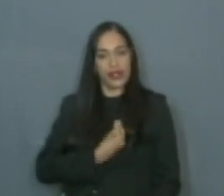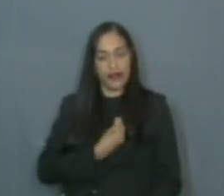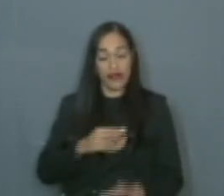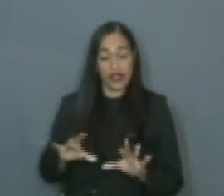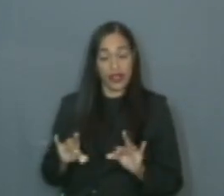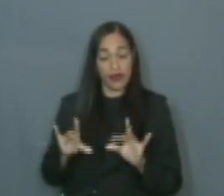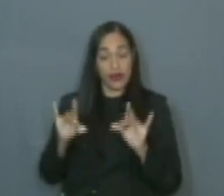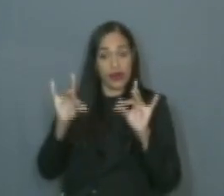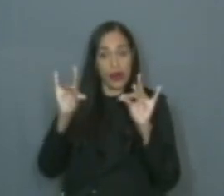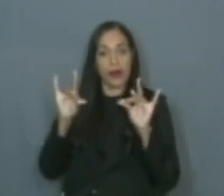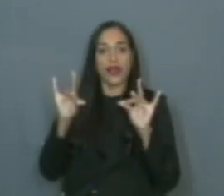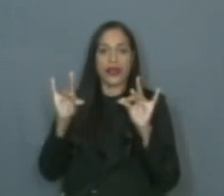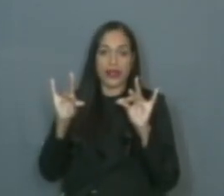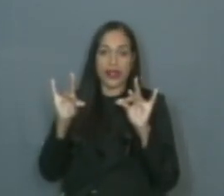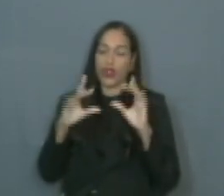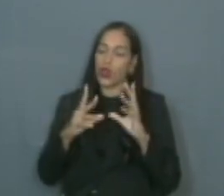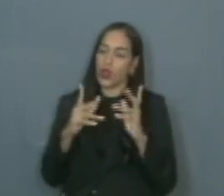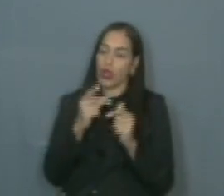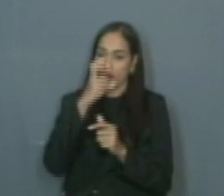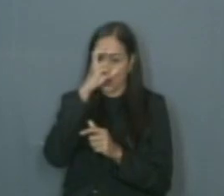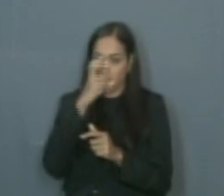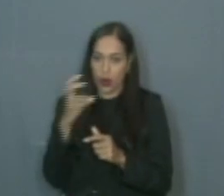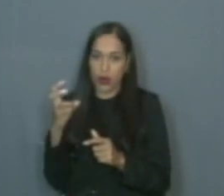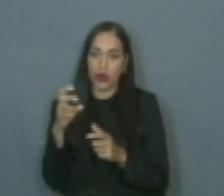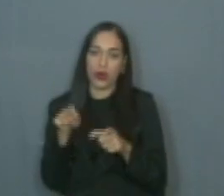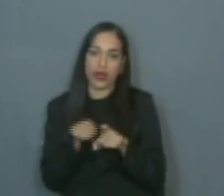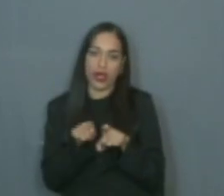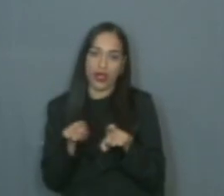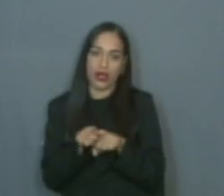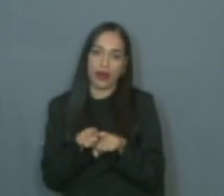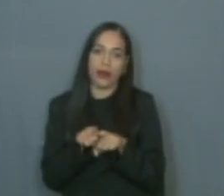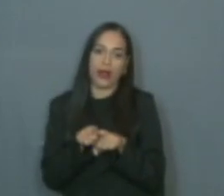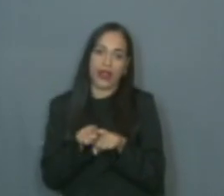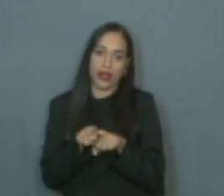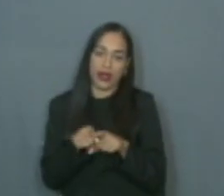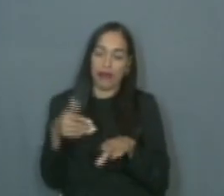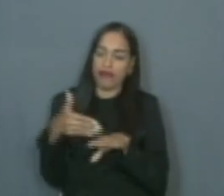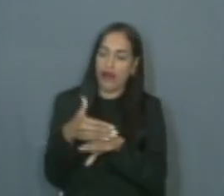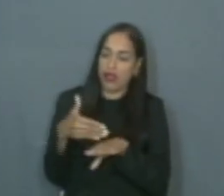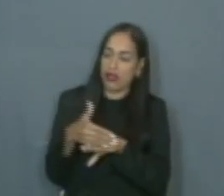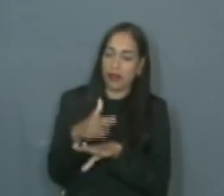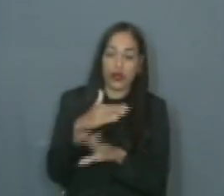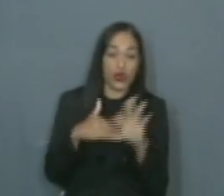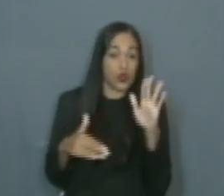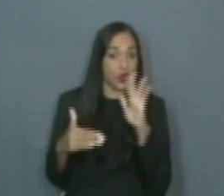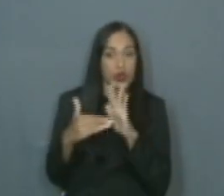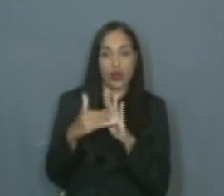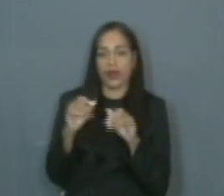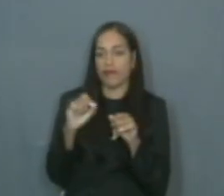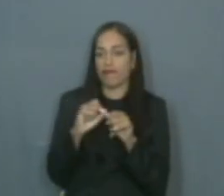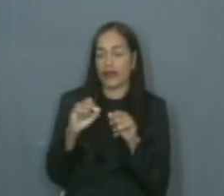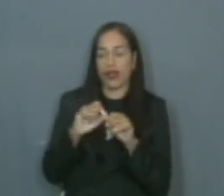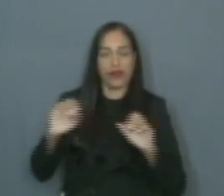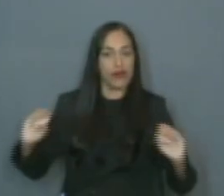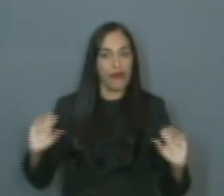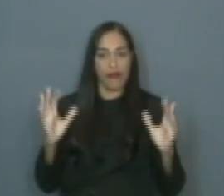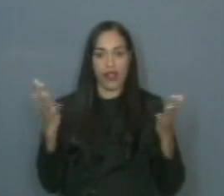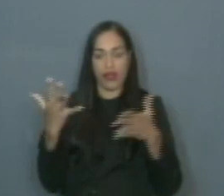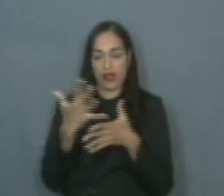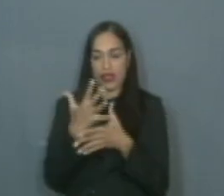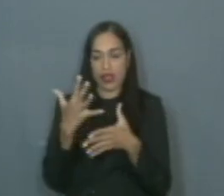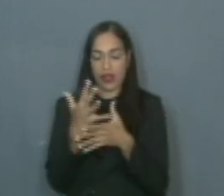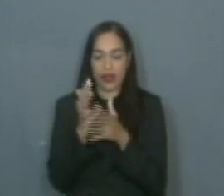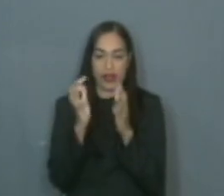especialmente dos fazedores e fazedoras de cultura, mas também daqueles que participam de todo esse universo que faz os grandes eventos da cidade do